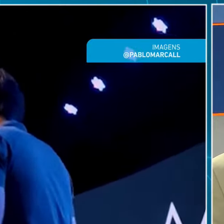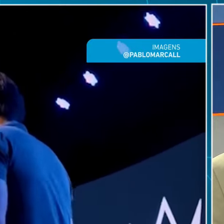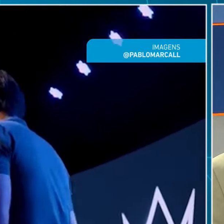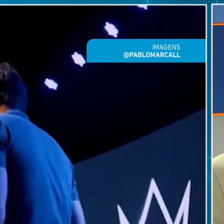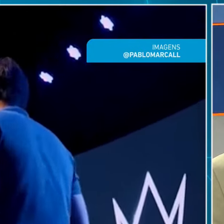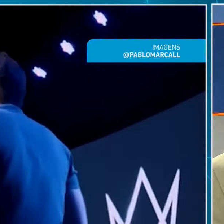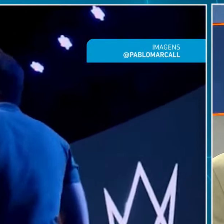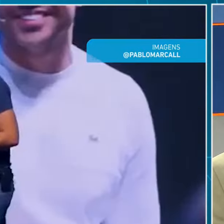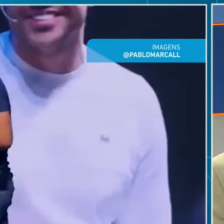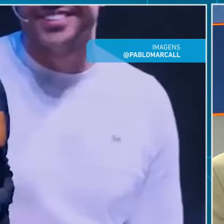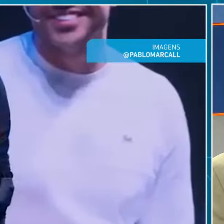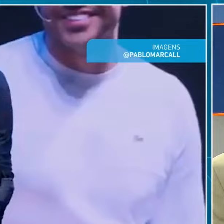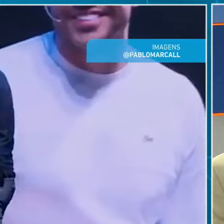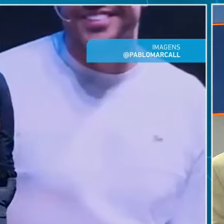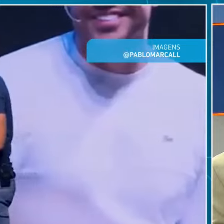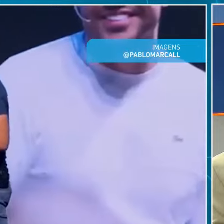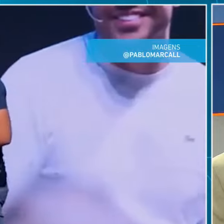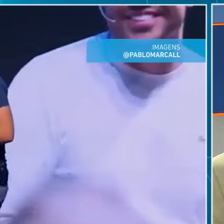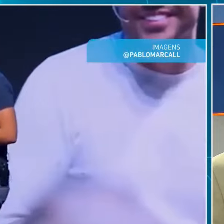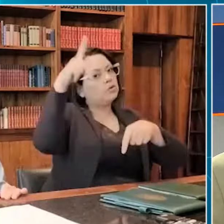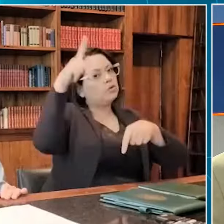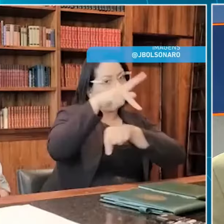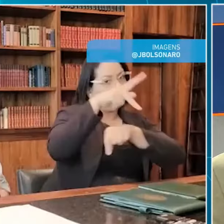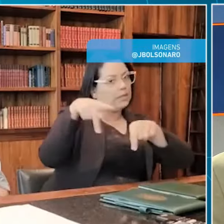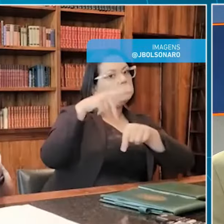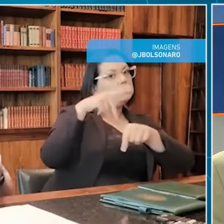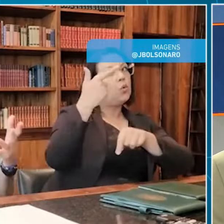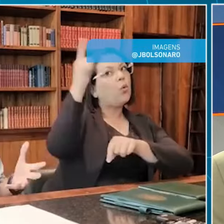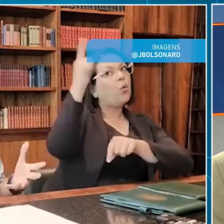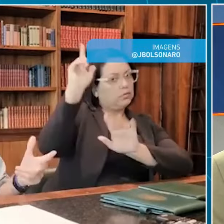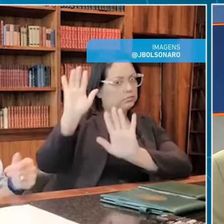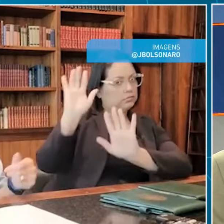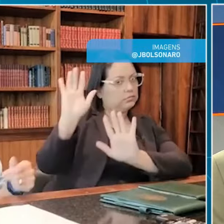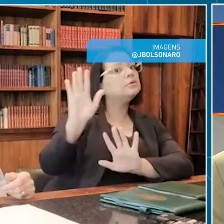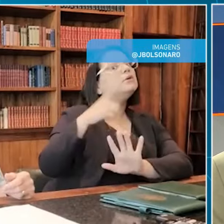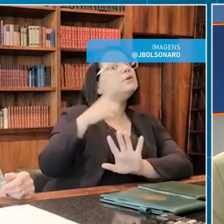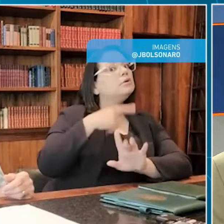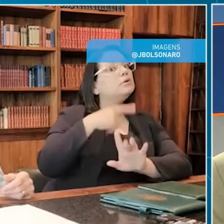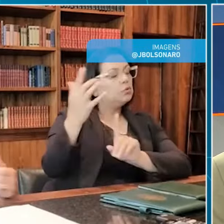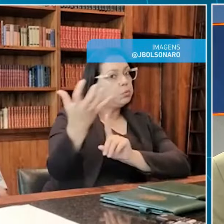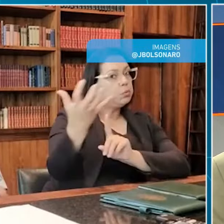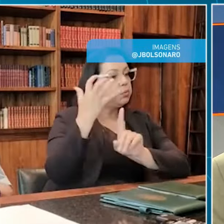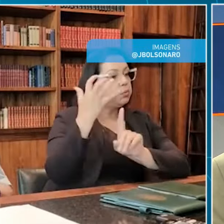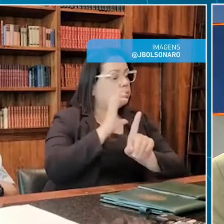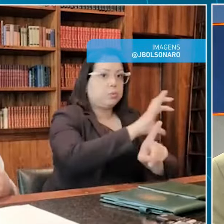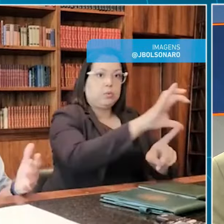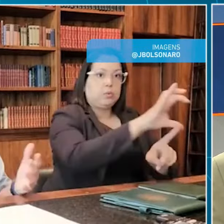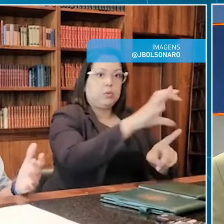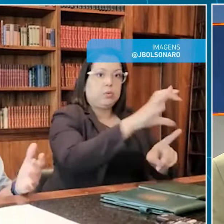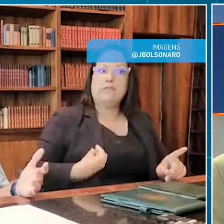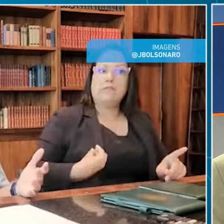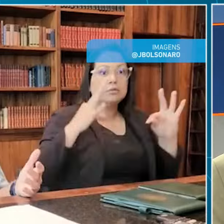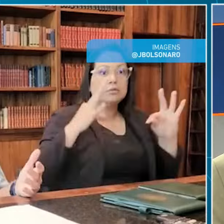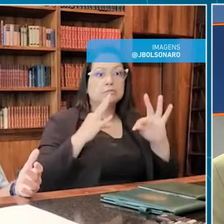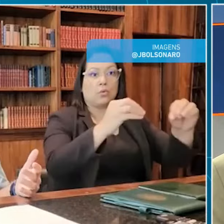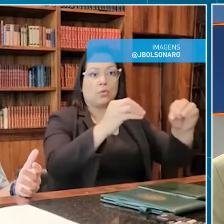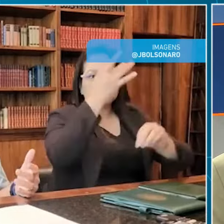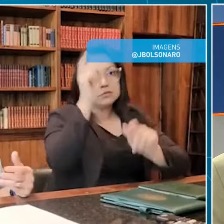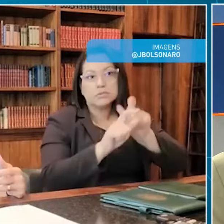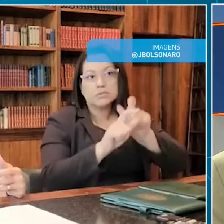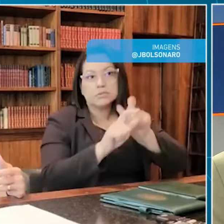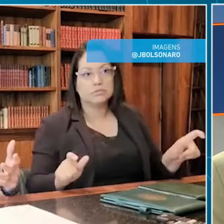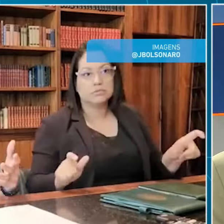com Pablo Marçal e foi para o ataque, afirmou o seguinte, falta caráter a ele. Em entrevista